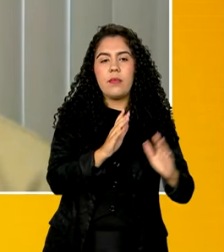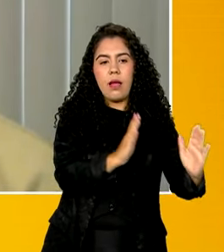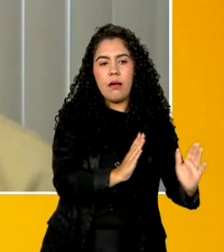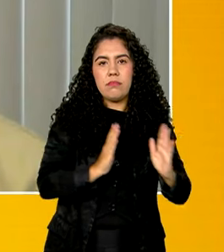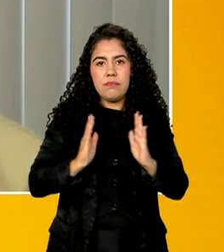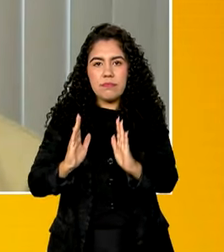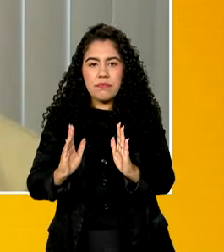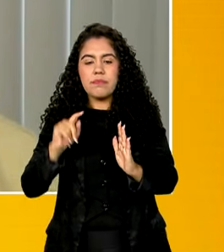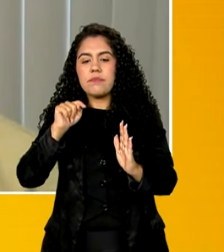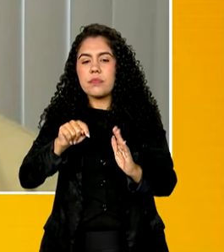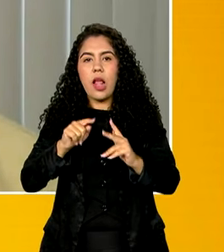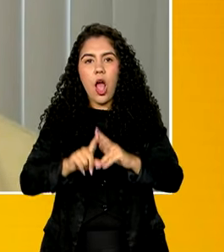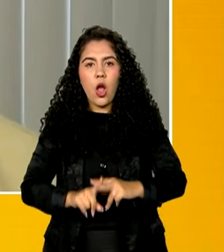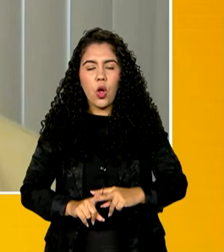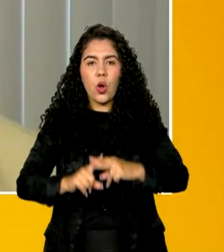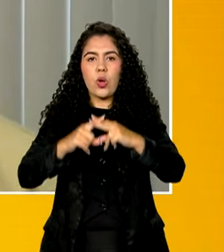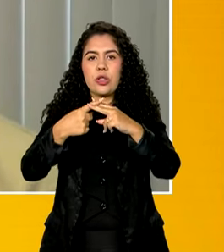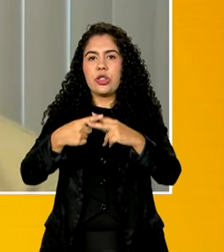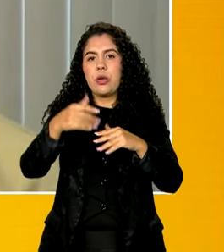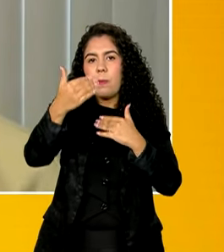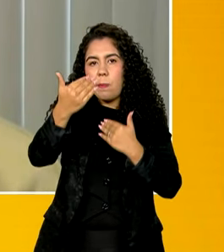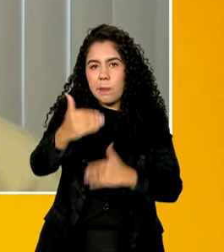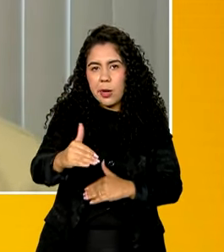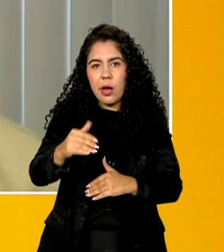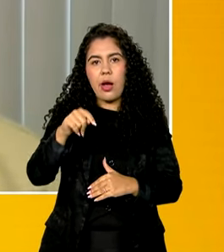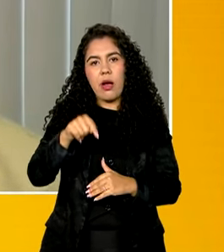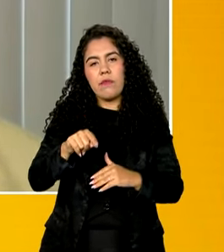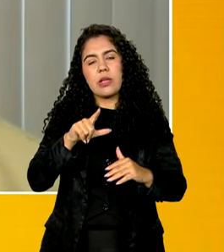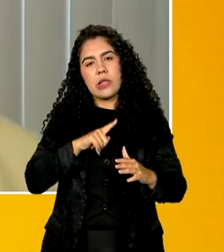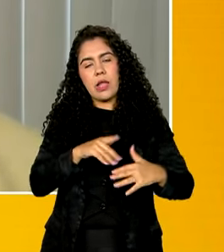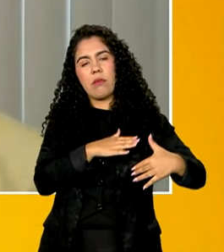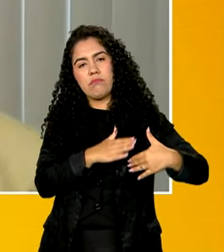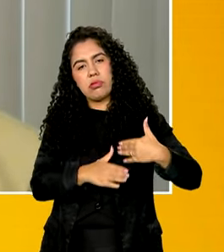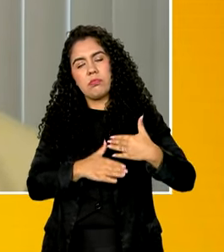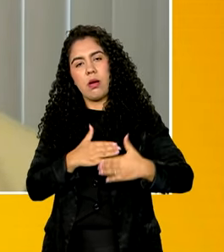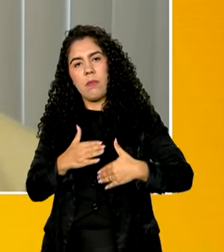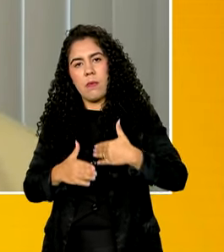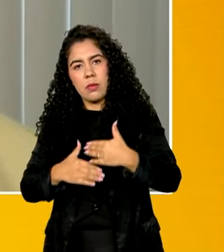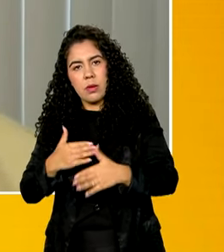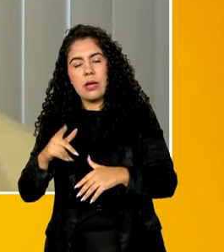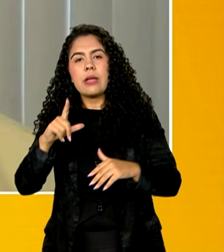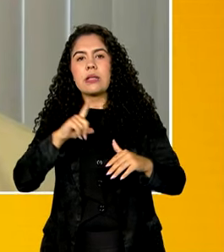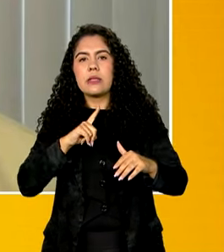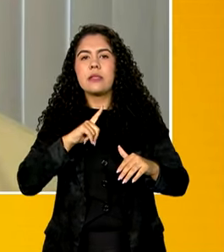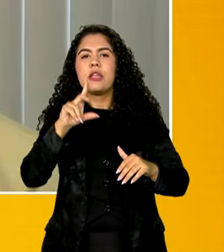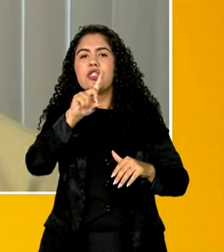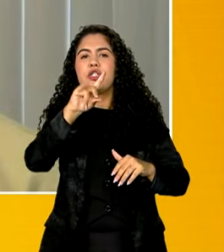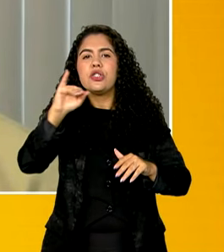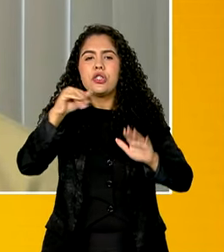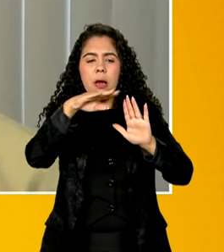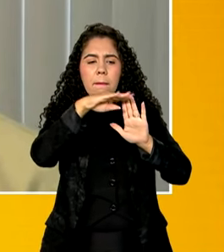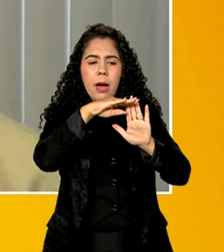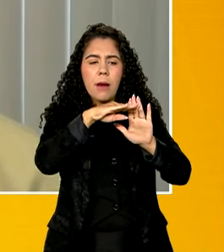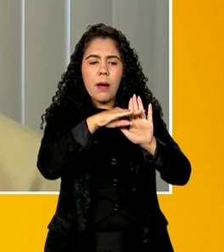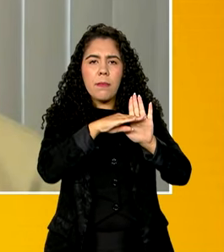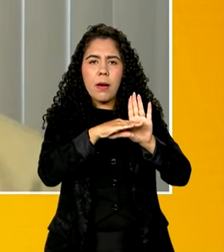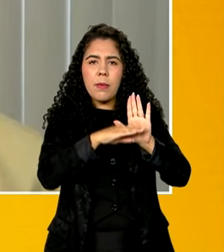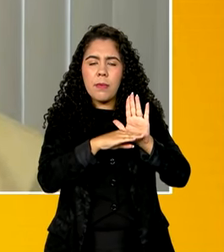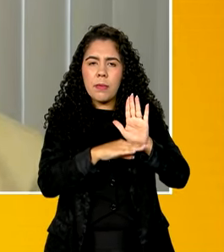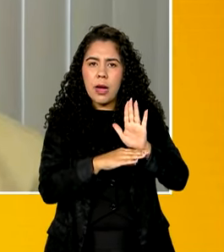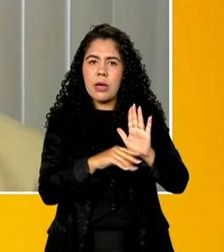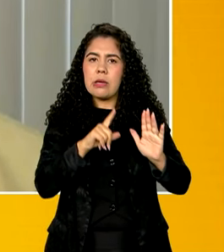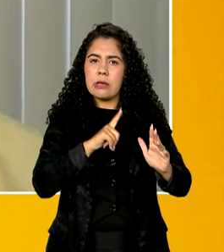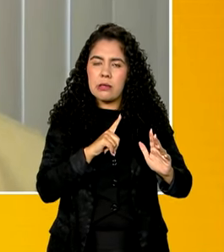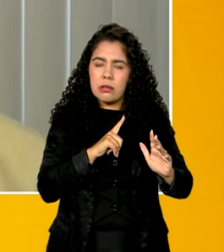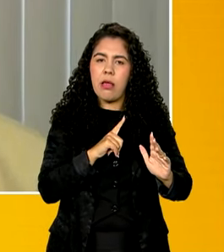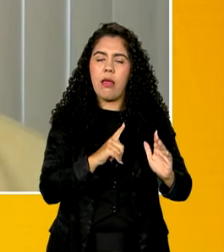correção das provas e que vão sendo corrigidas. E aí tem todo um período que está no nosso cronograma aí que os candidatos podem acessar, onde